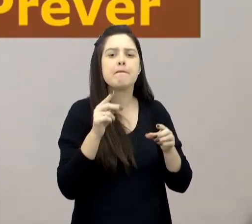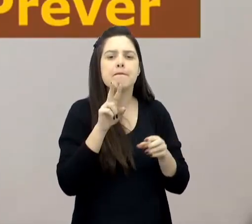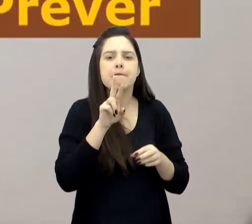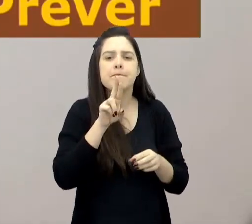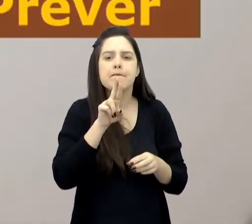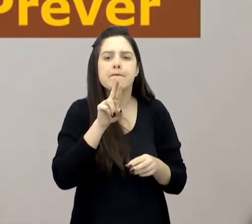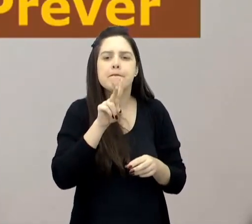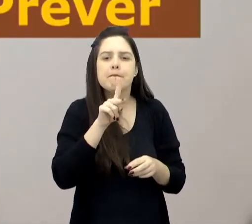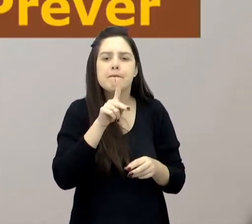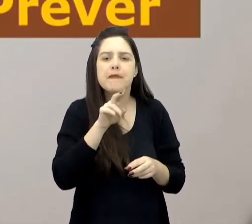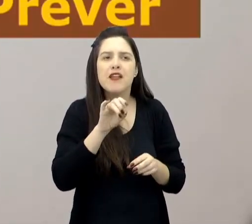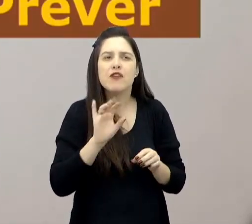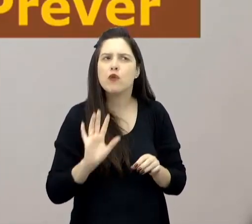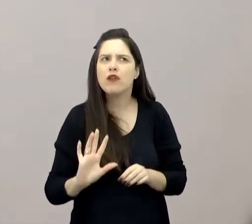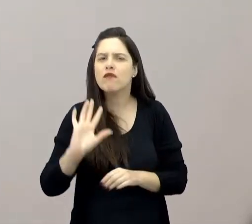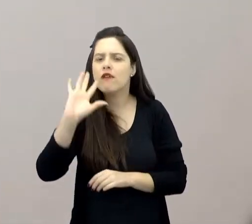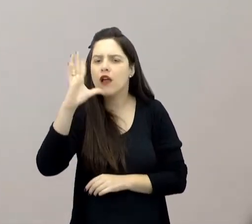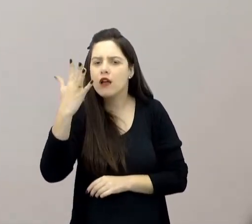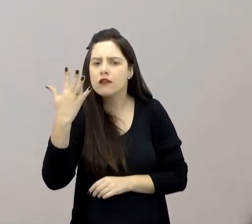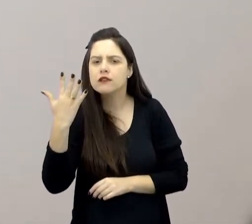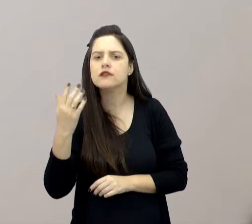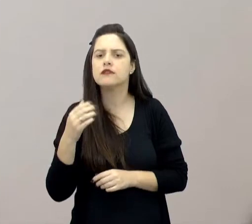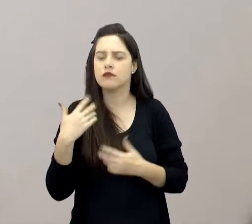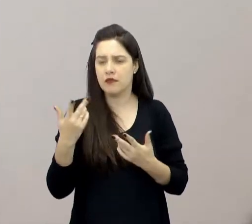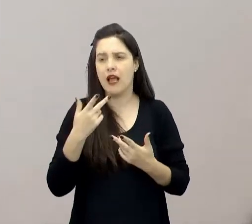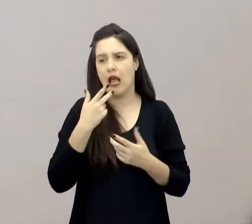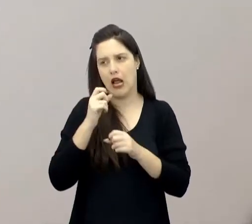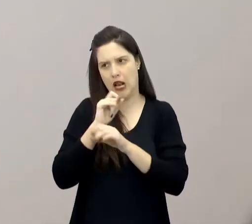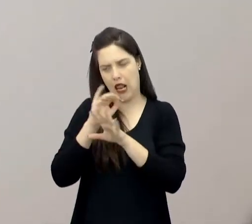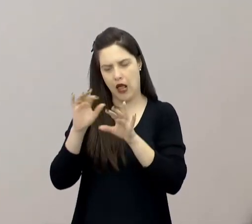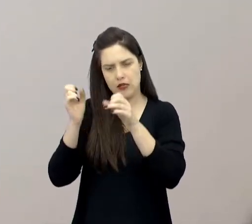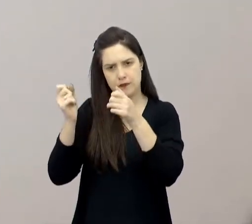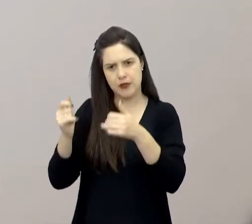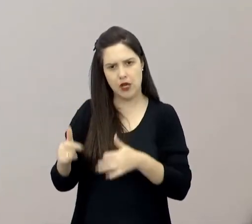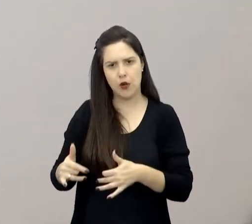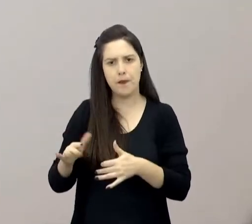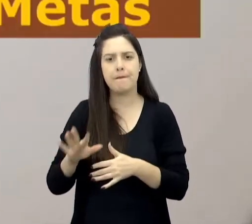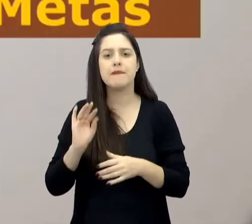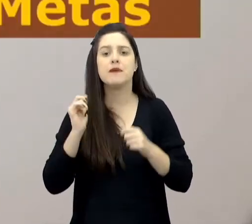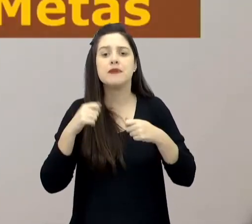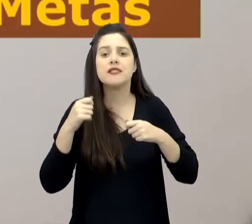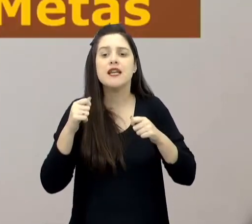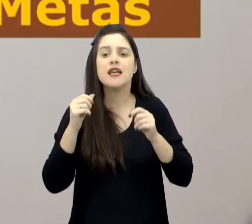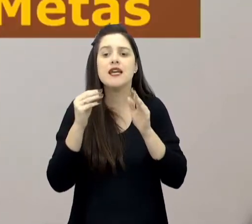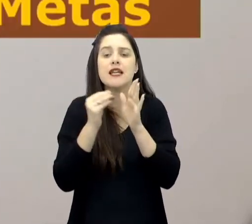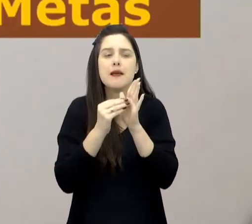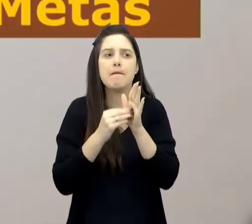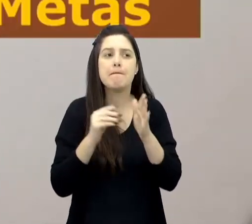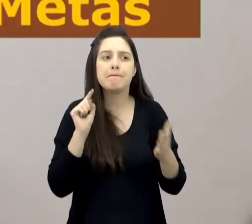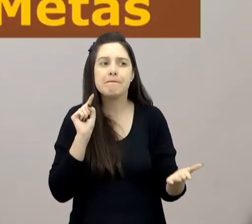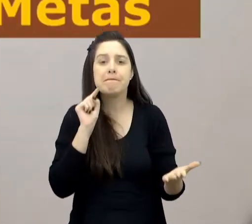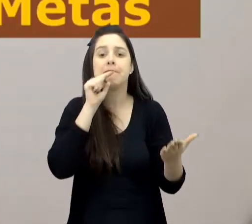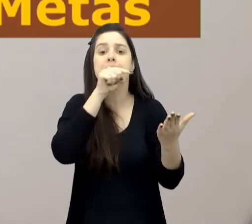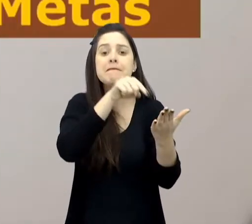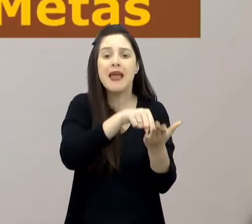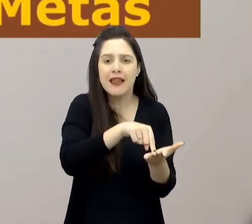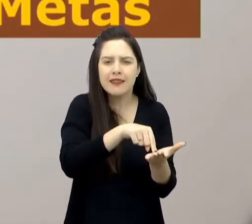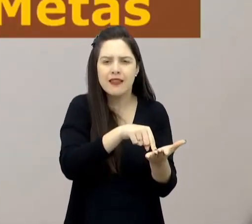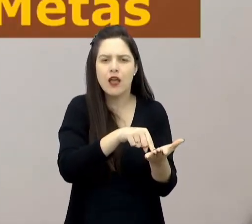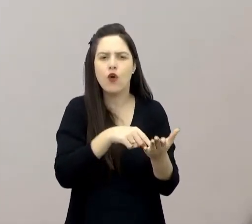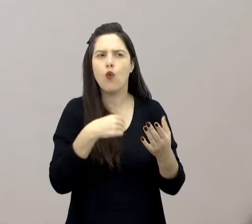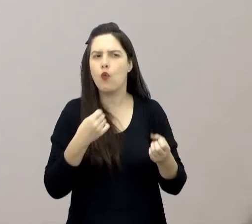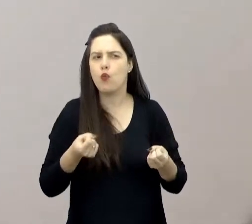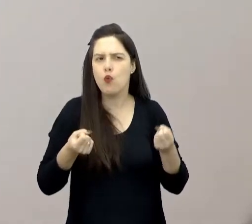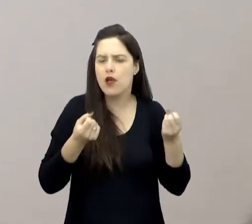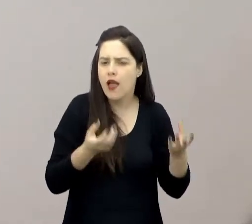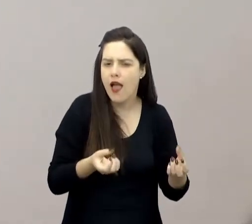o que vai acontecer, claro, financeiramente falando, e também para você estabelecer metas para determinados gastos para o